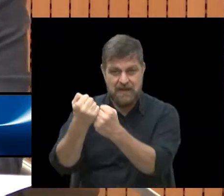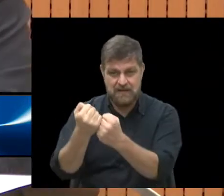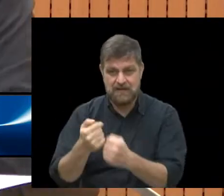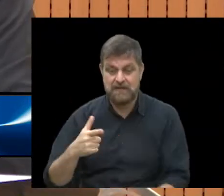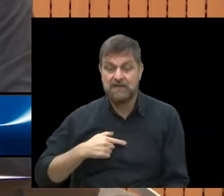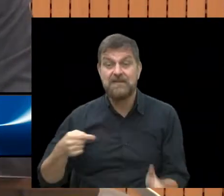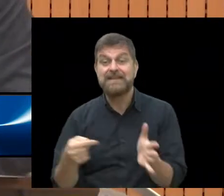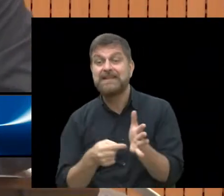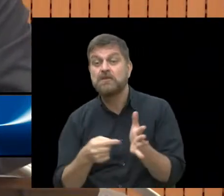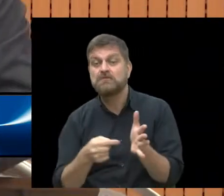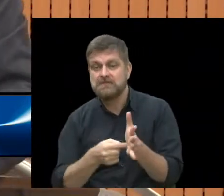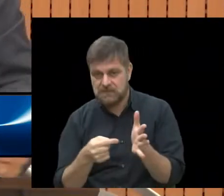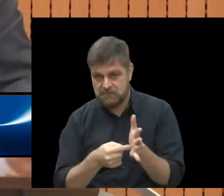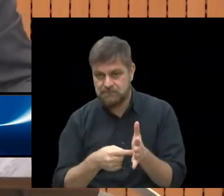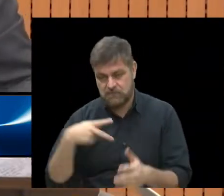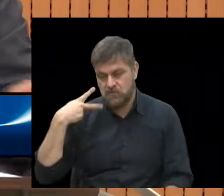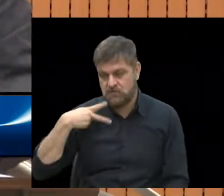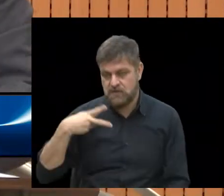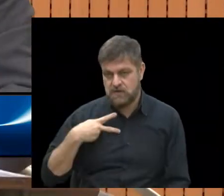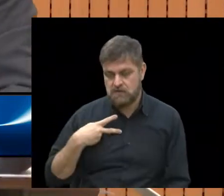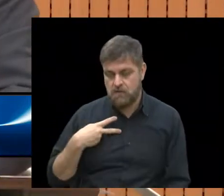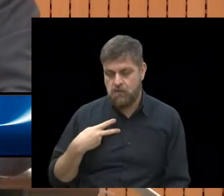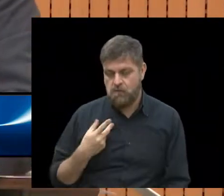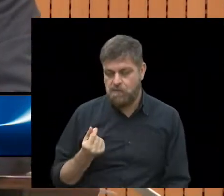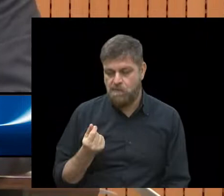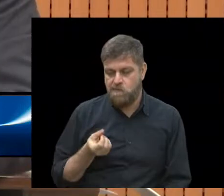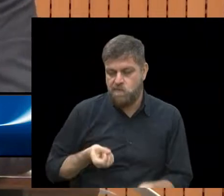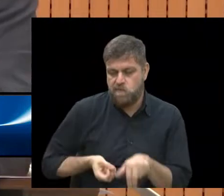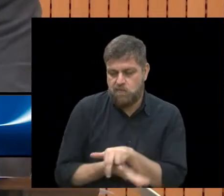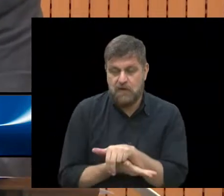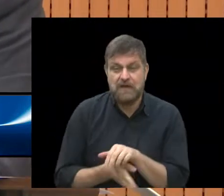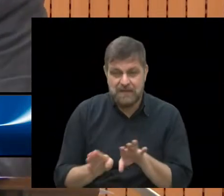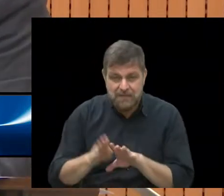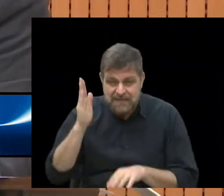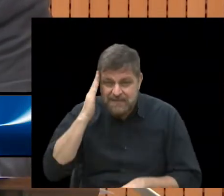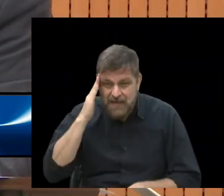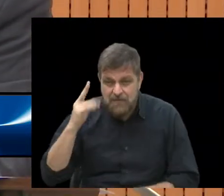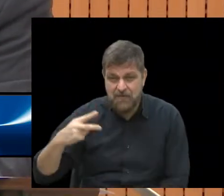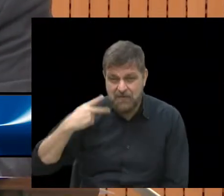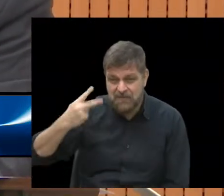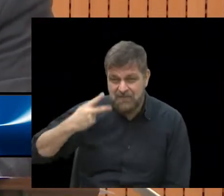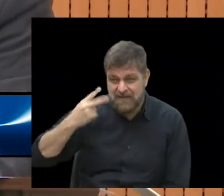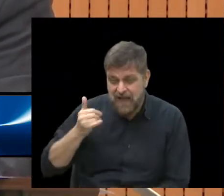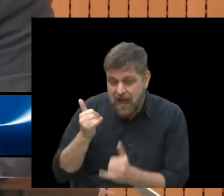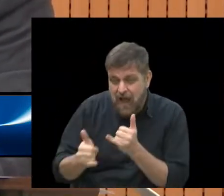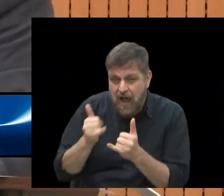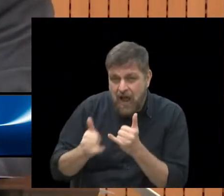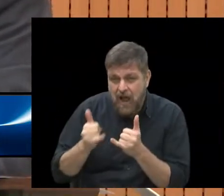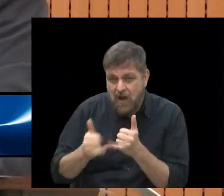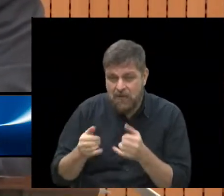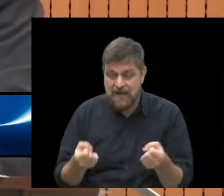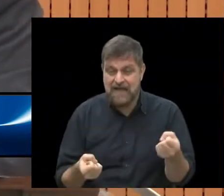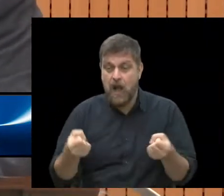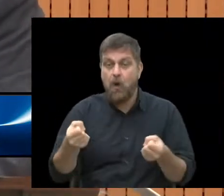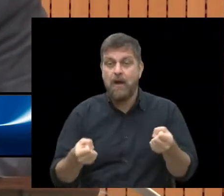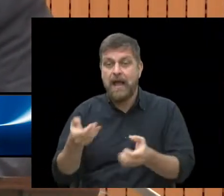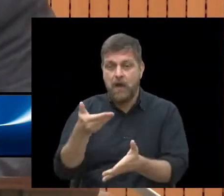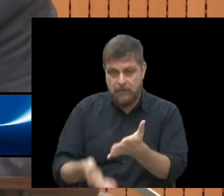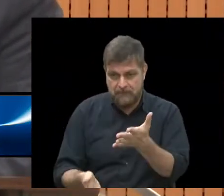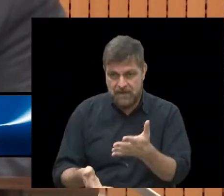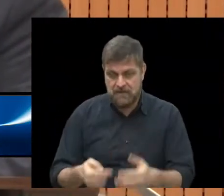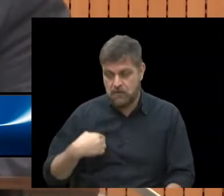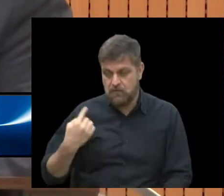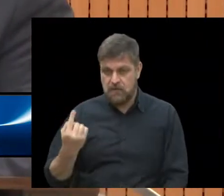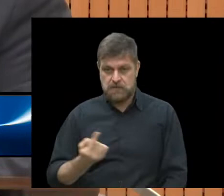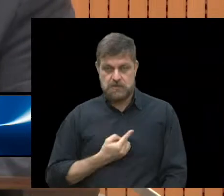sendo denunciado. Não sei se vocês têm conhecimento também, que os vereadores quase perderam o carro de serviço,